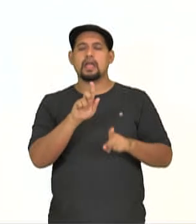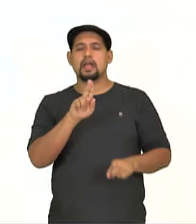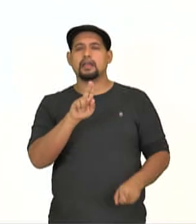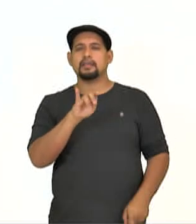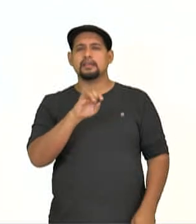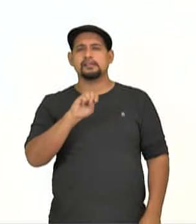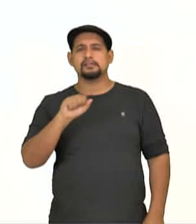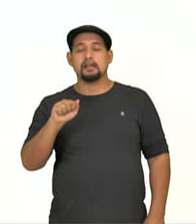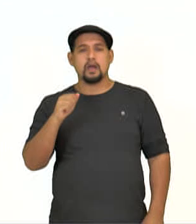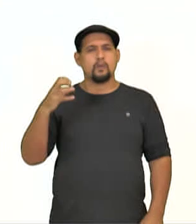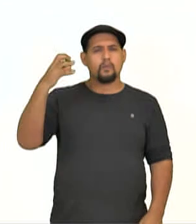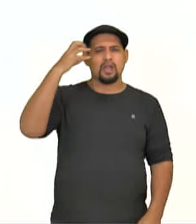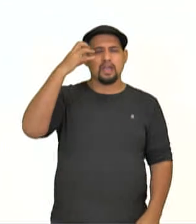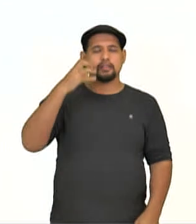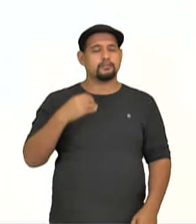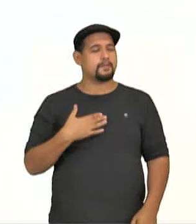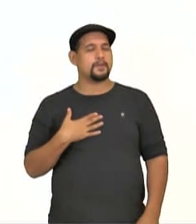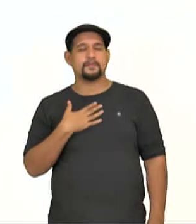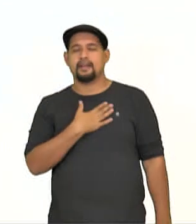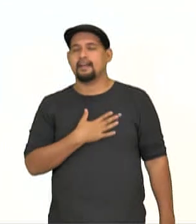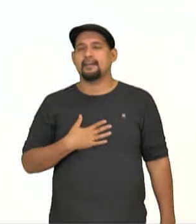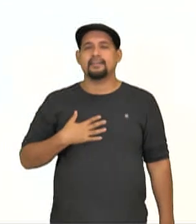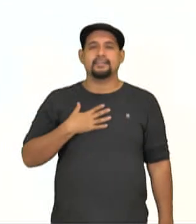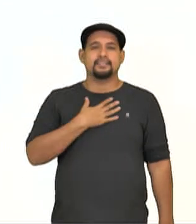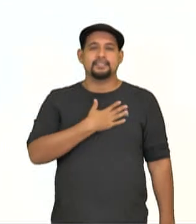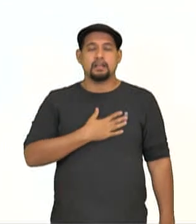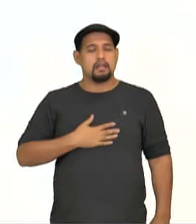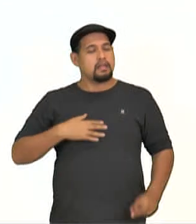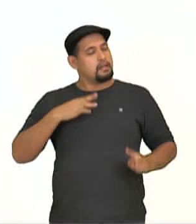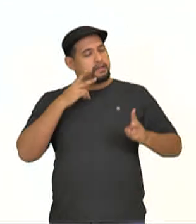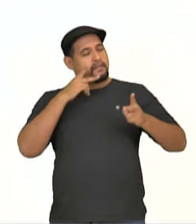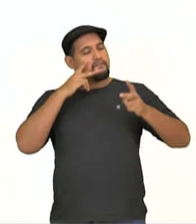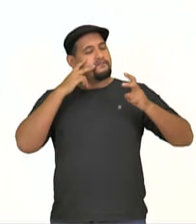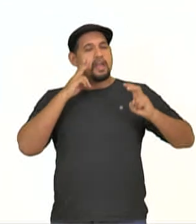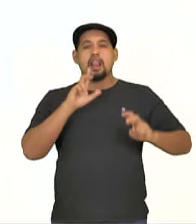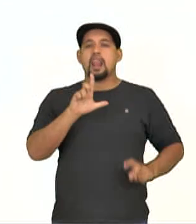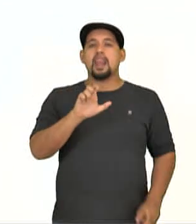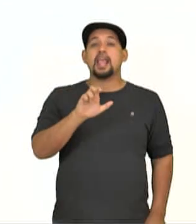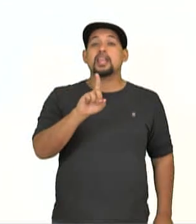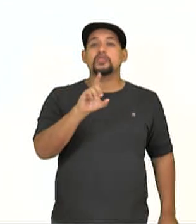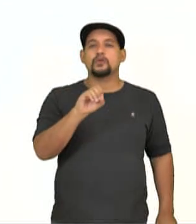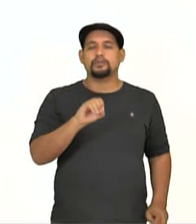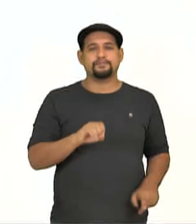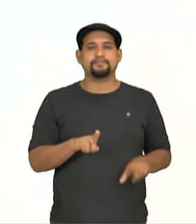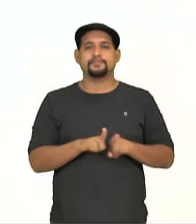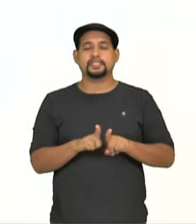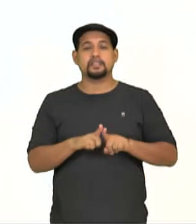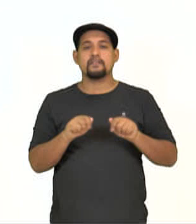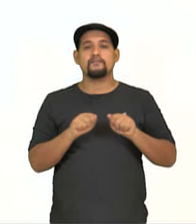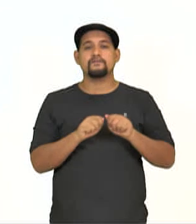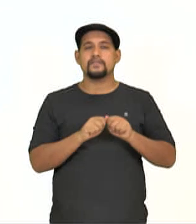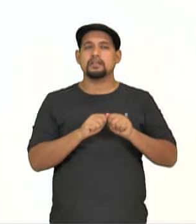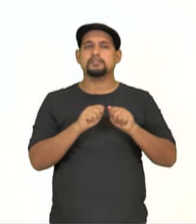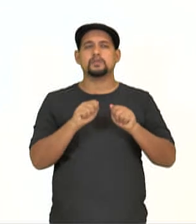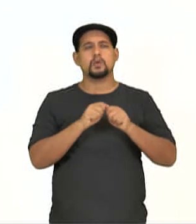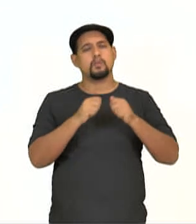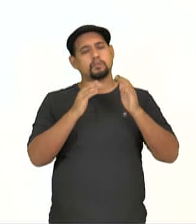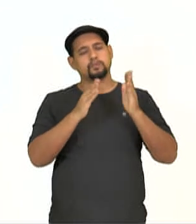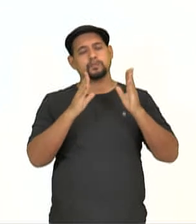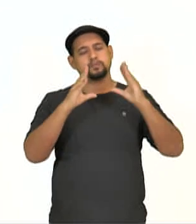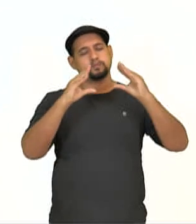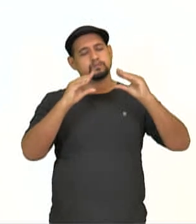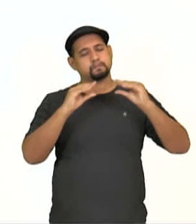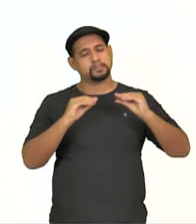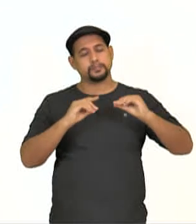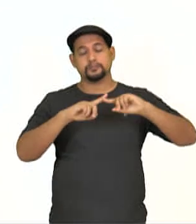rei, tomaram prazer de o ver assim ledo, e andou el rei assim gran parte da